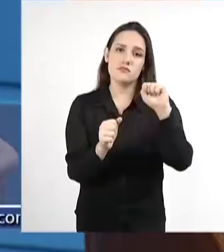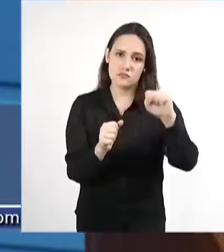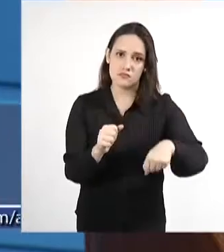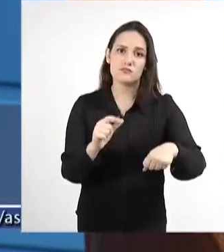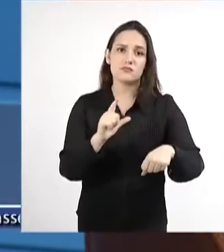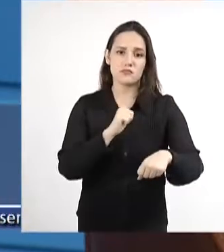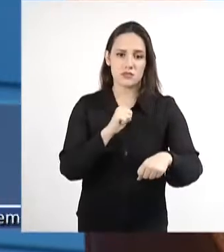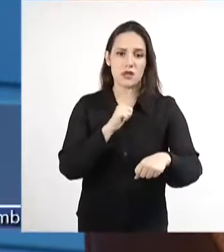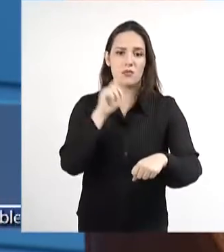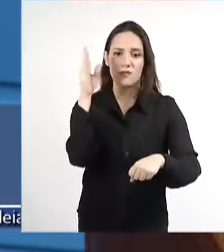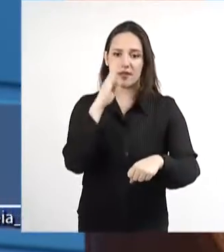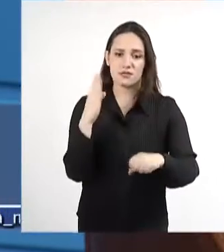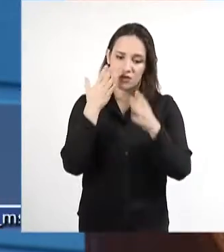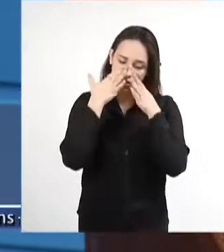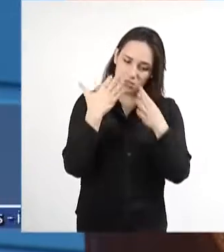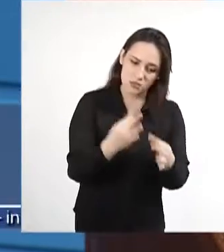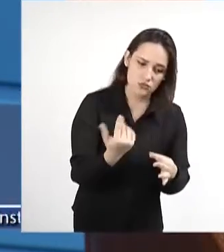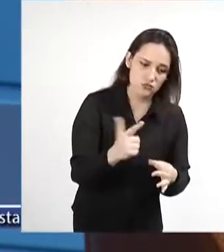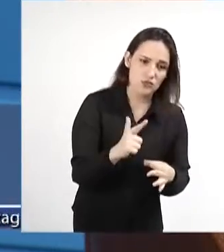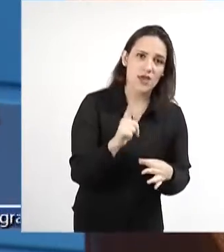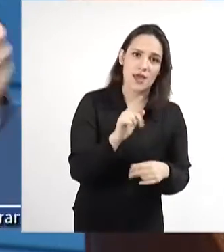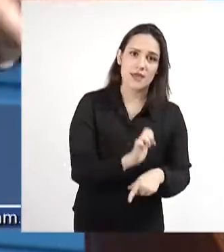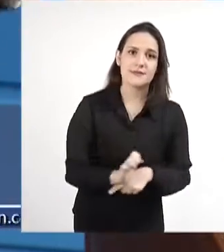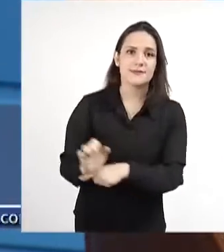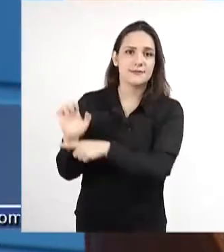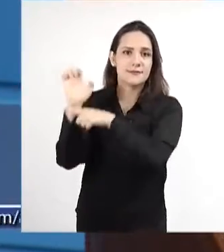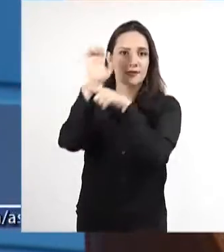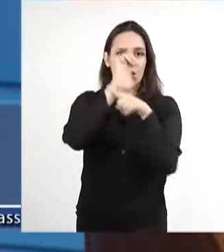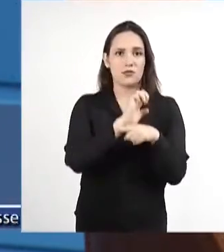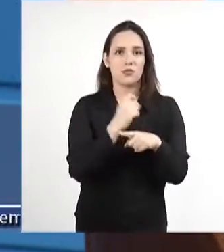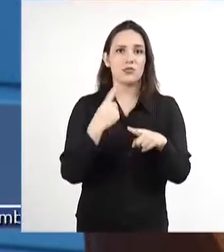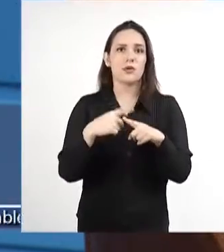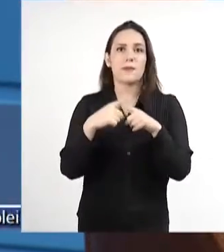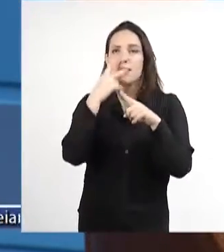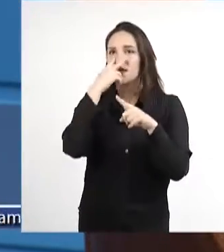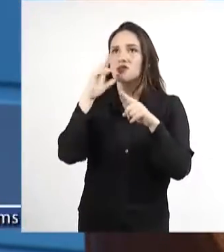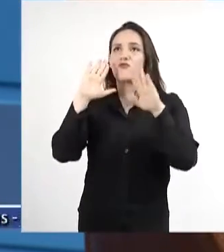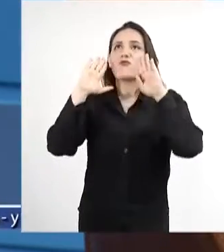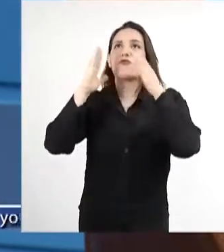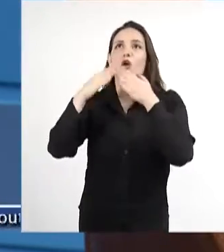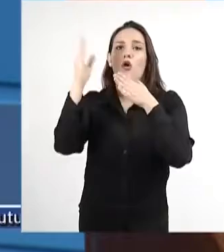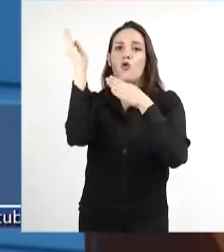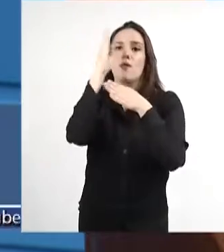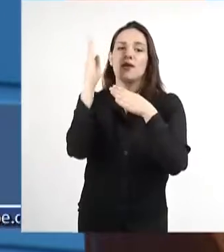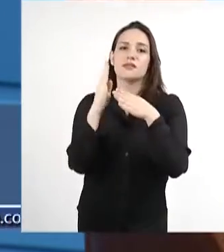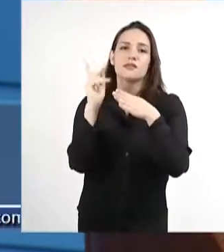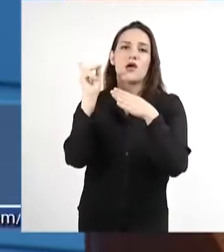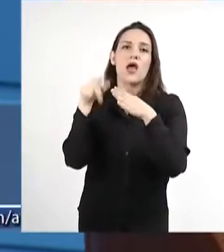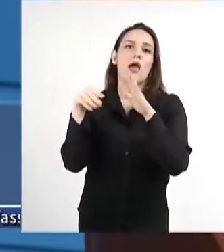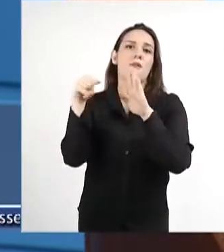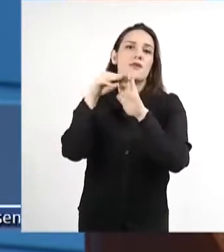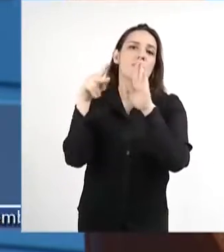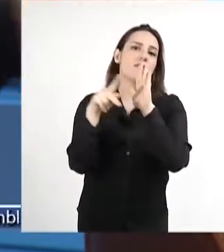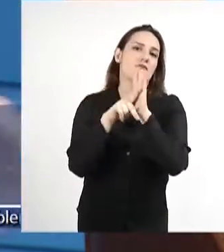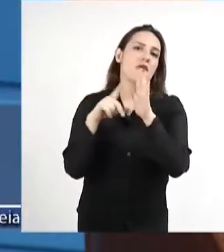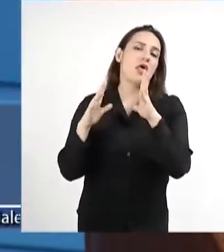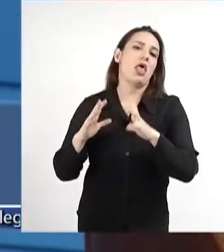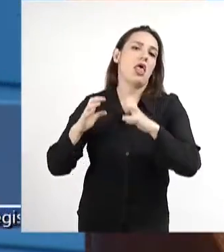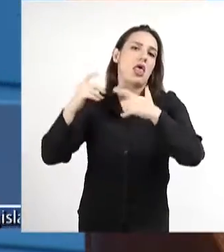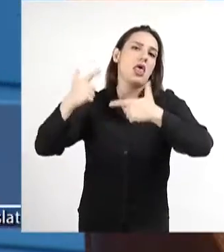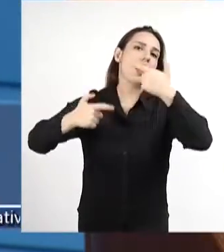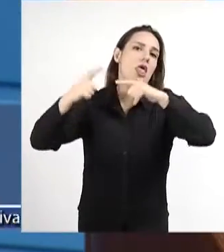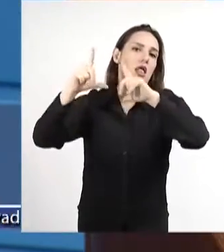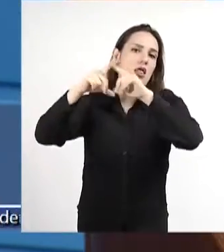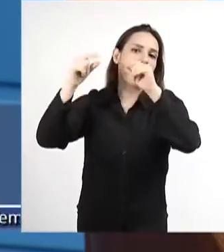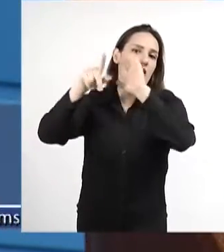existe um Brasil que não está sendo olhado. Existe o Brasil de Brasília, que fica mexendo com a medida provisória, com não sei o quê, com aquela brigada toda.